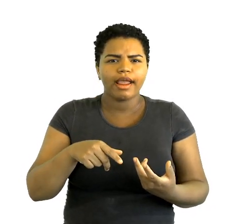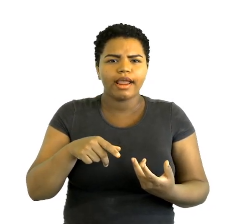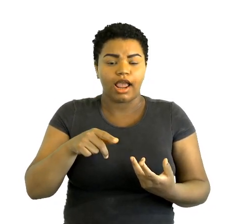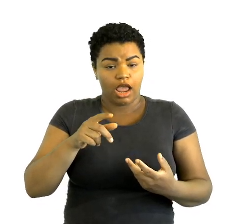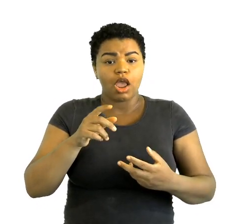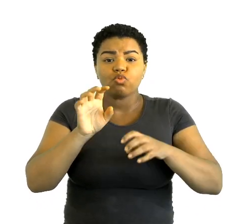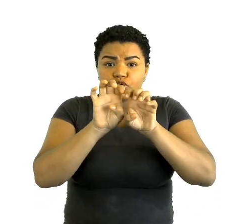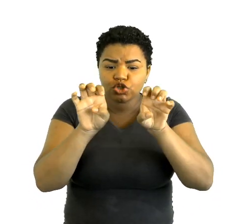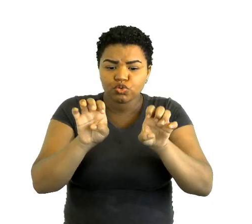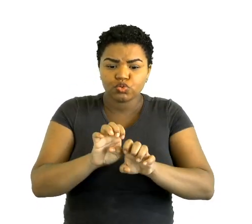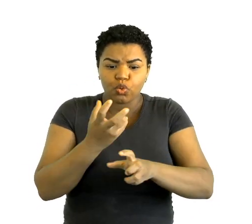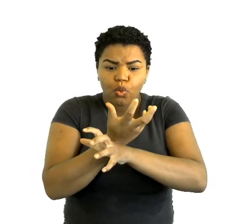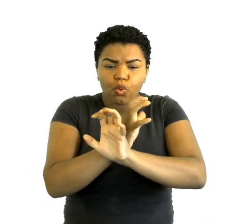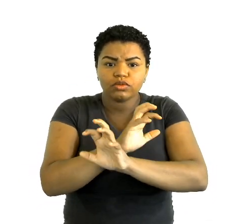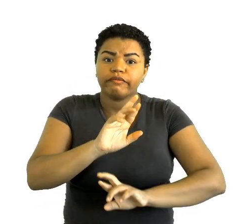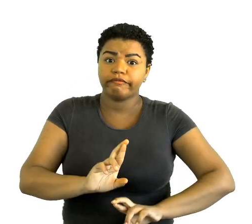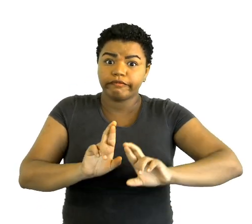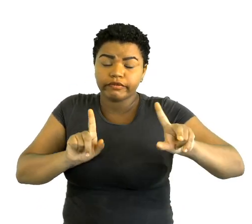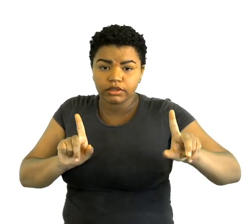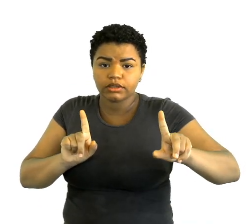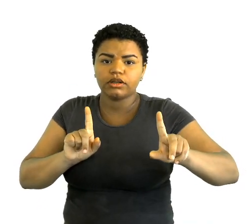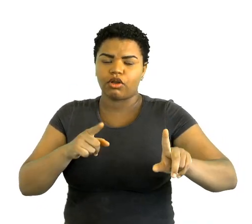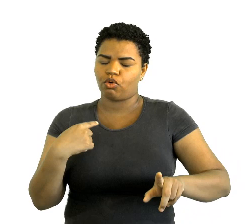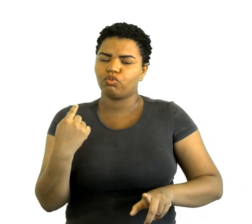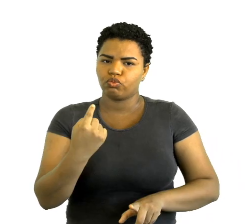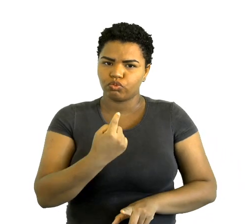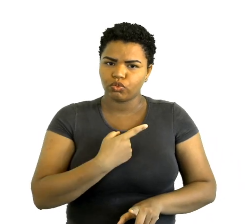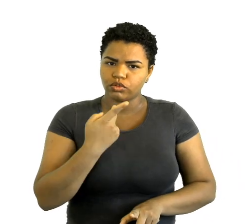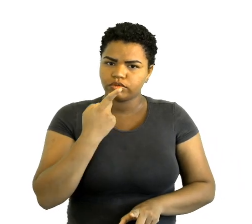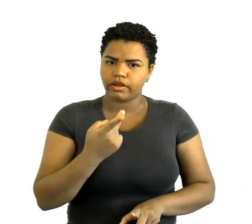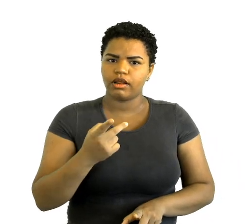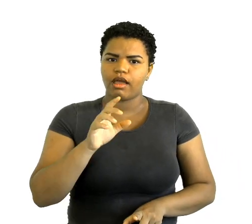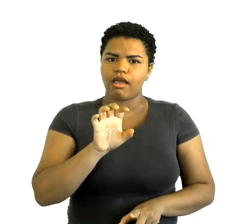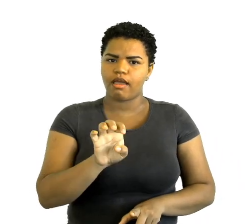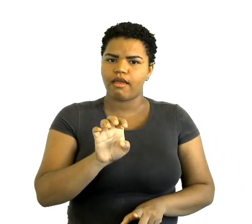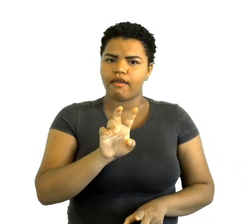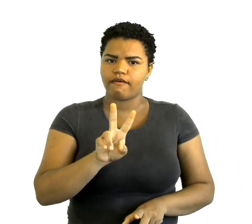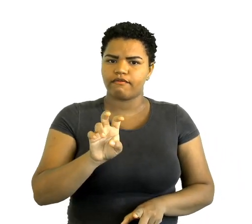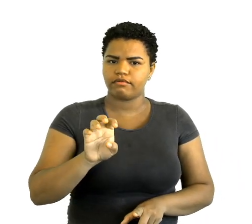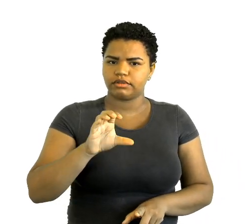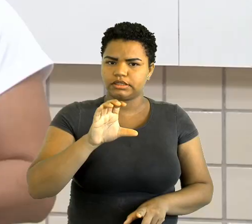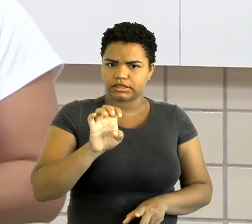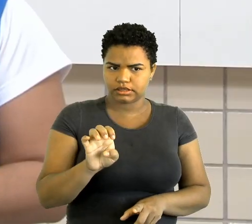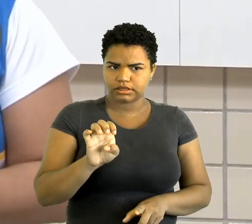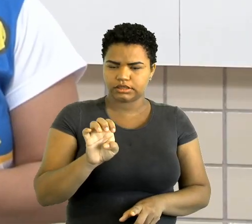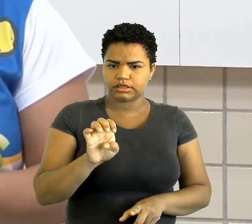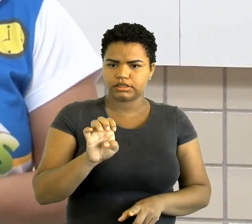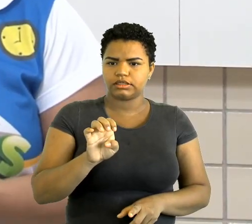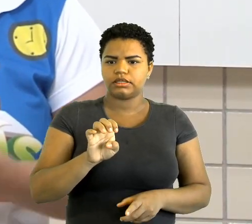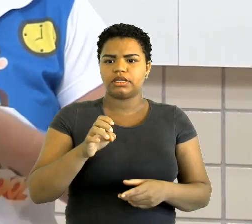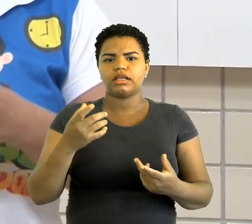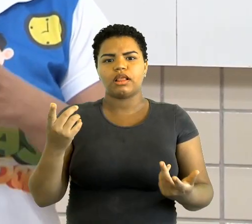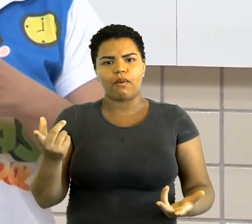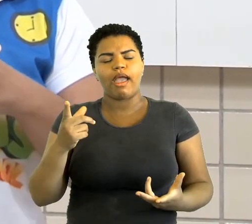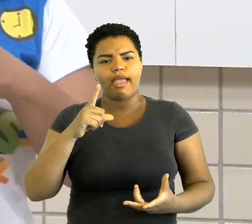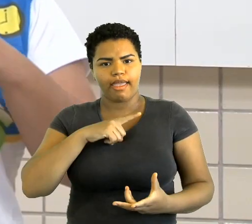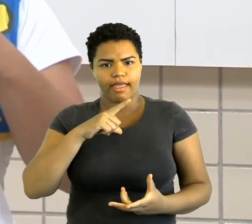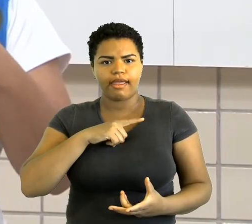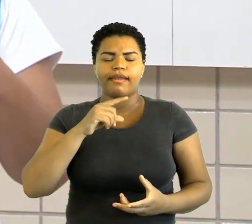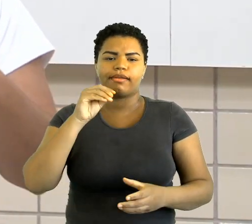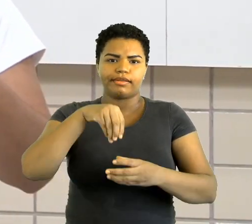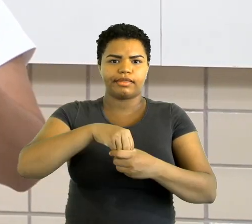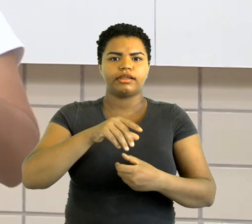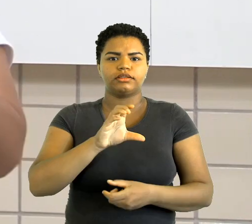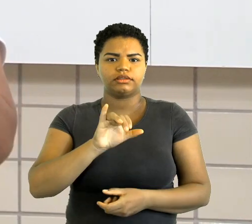estrutura diferenciada, que nós chamamos de ecdise. O que é a ecdise? É o esqueleto da cigarra. Conforme ela